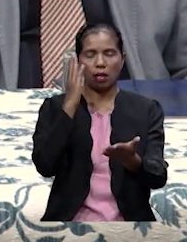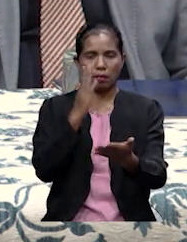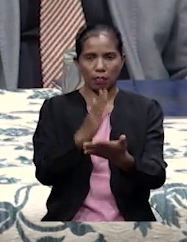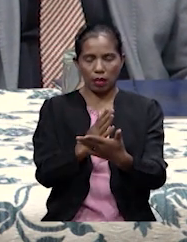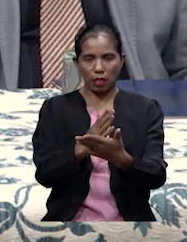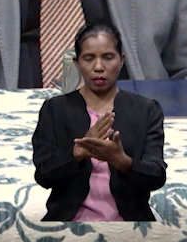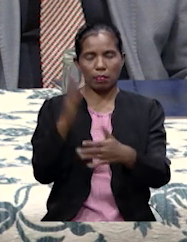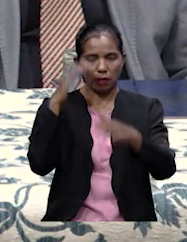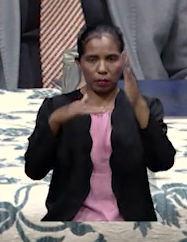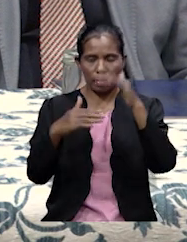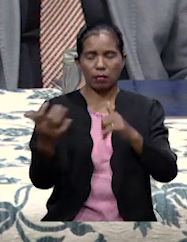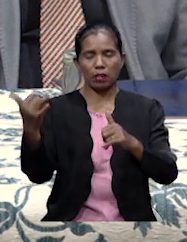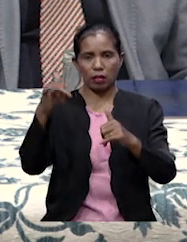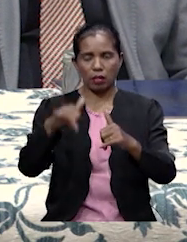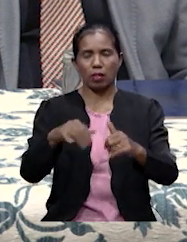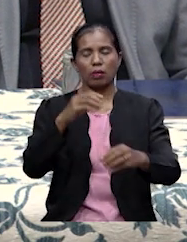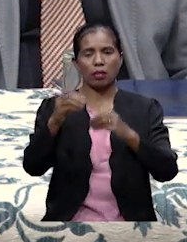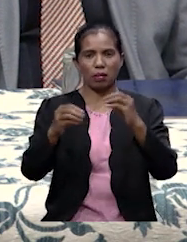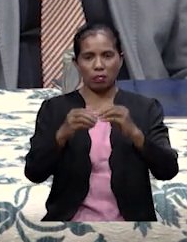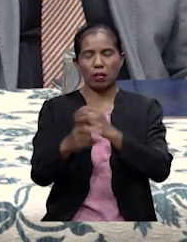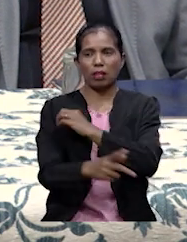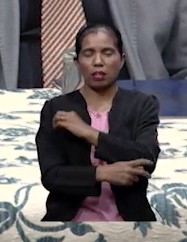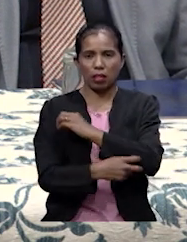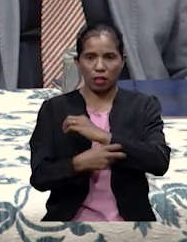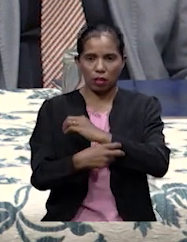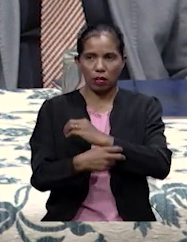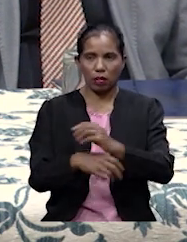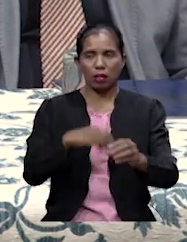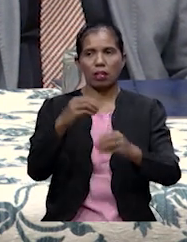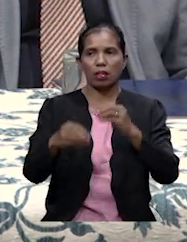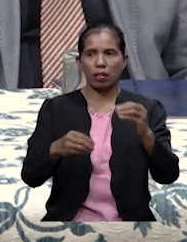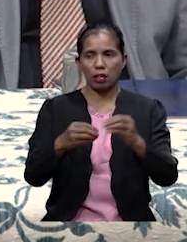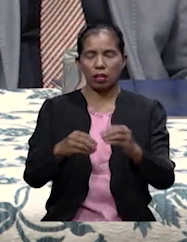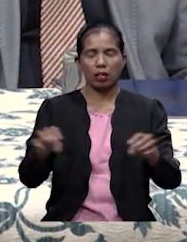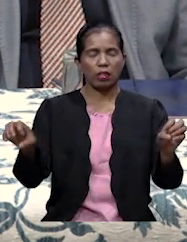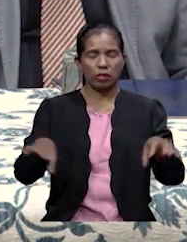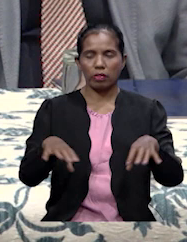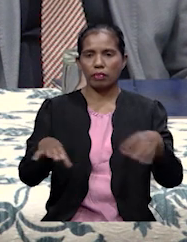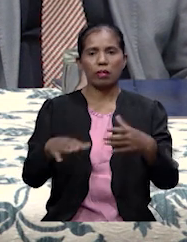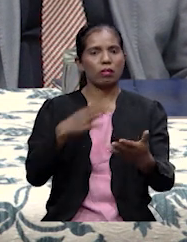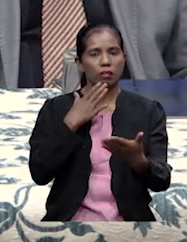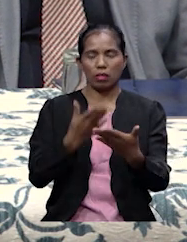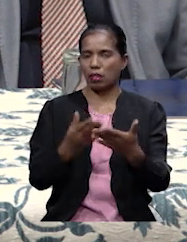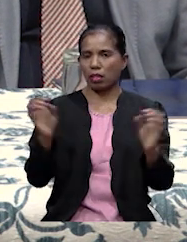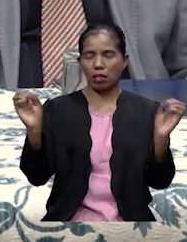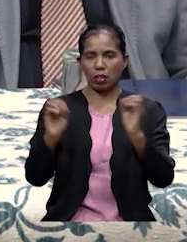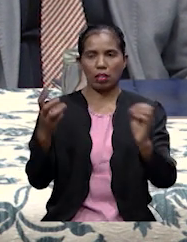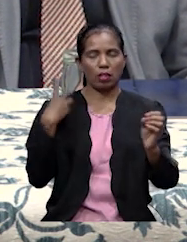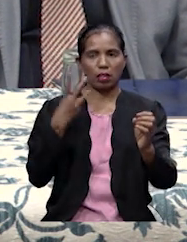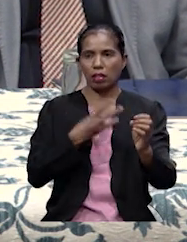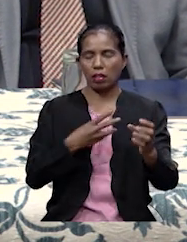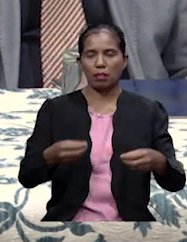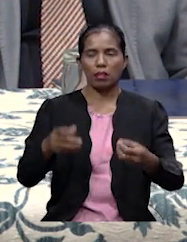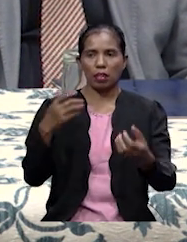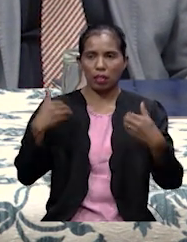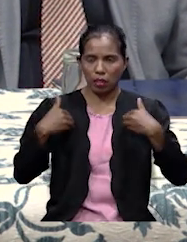neve vai ir a botar a fraude que vai ir a qualidade lá ir a itenenia fornecimento tanto ir a imor